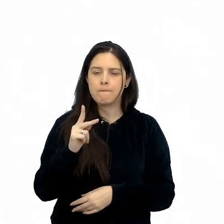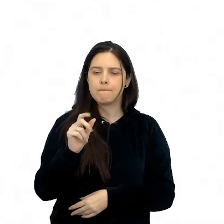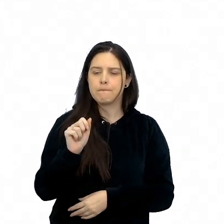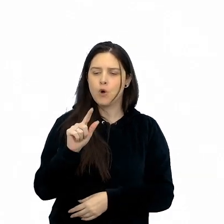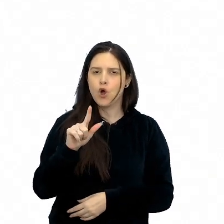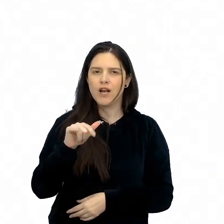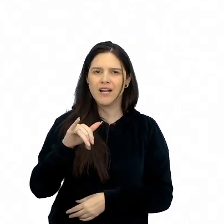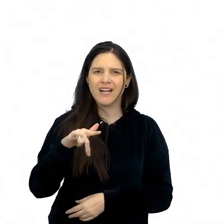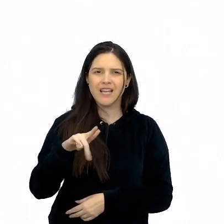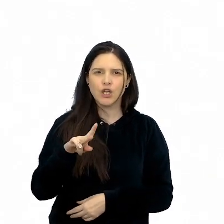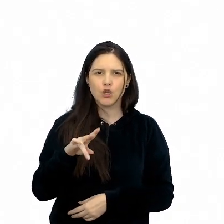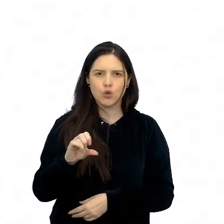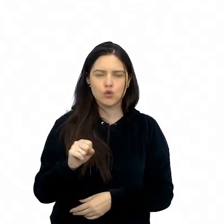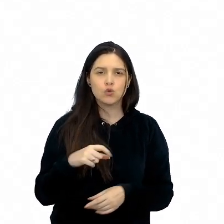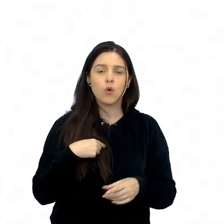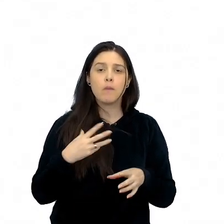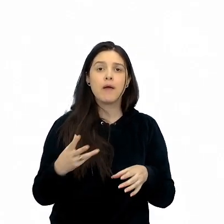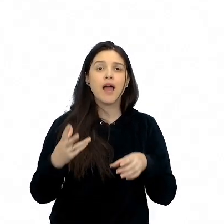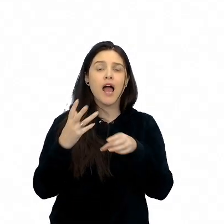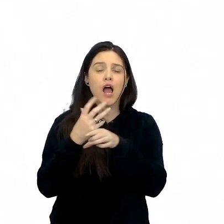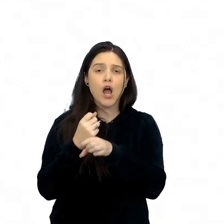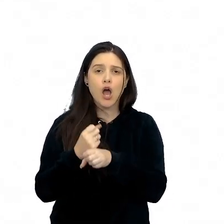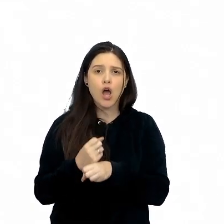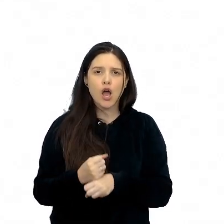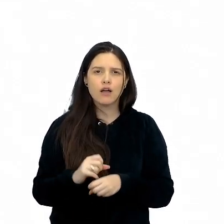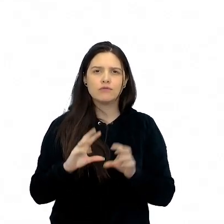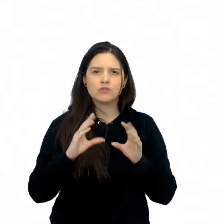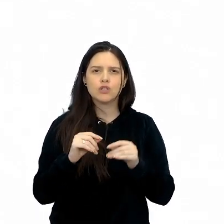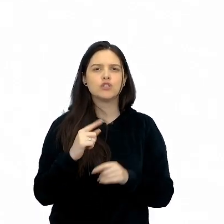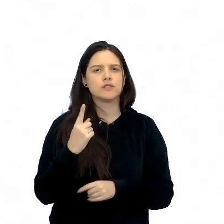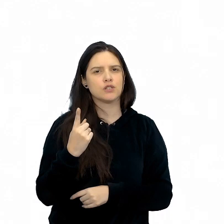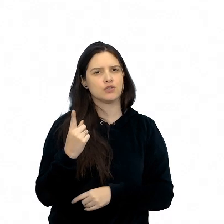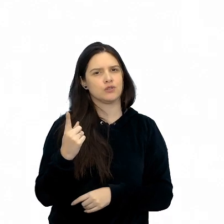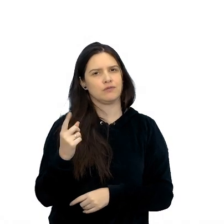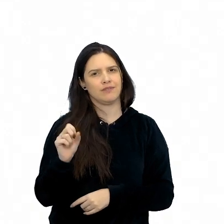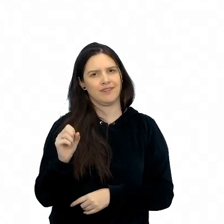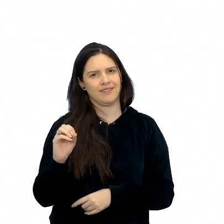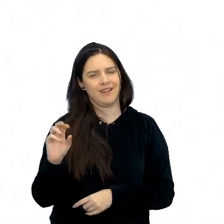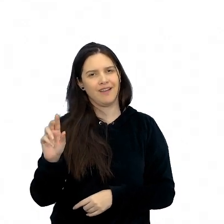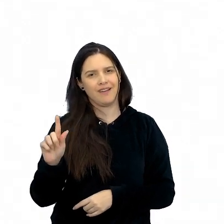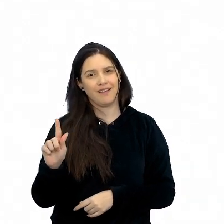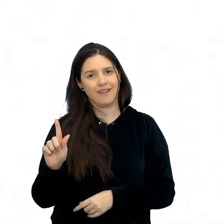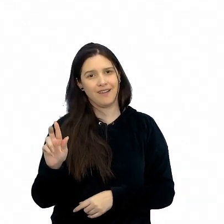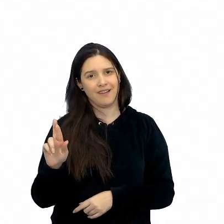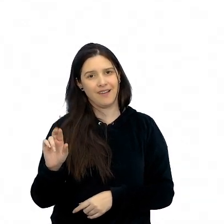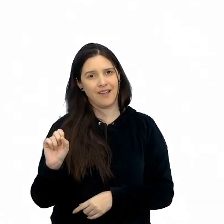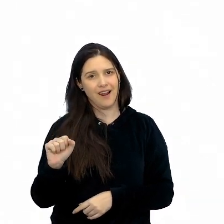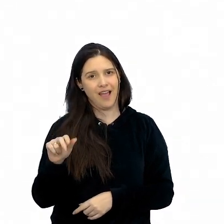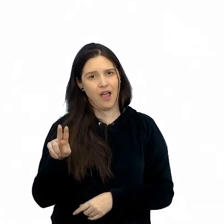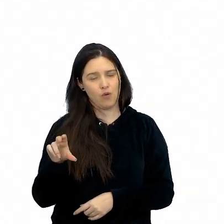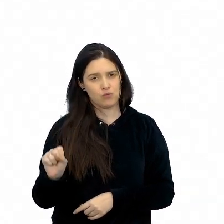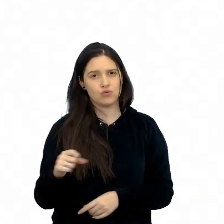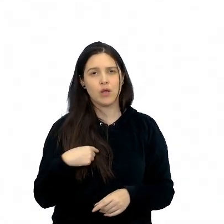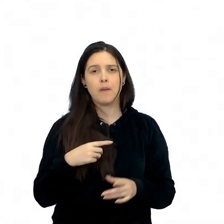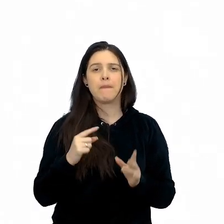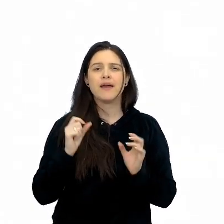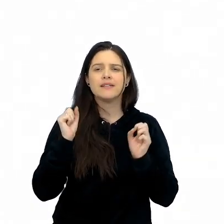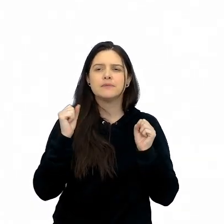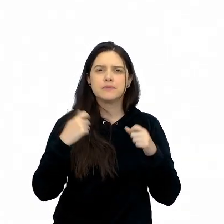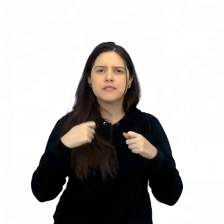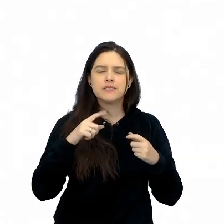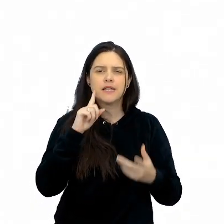que a soma dos ângulos internos de qualquer triângulo é 180 graus. E aí a gente vai ter que fazer aquela decomposição. Pega um polígono e